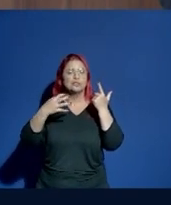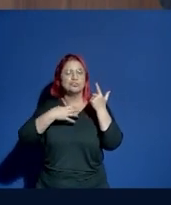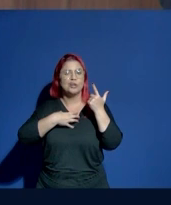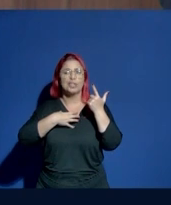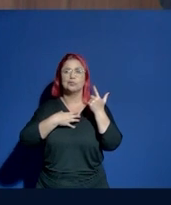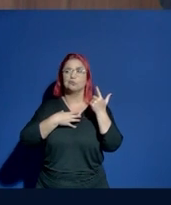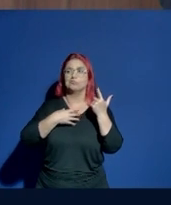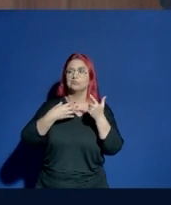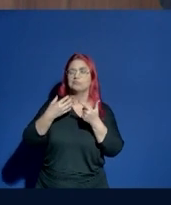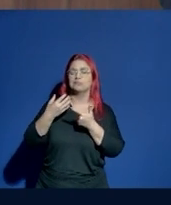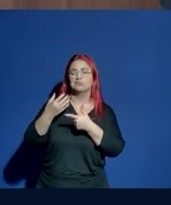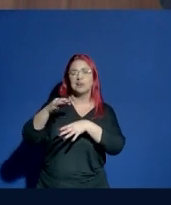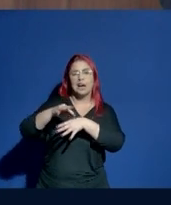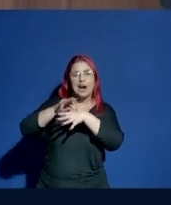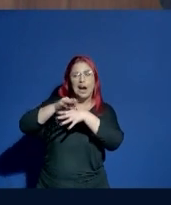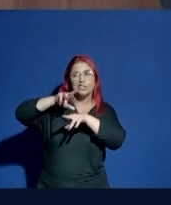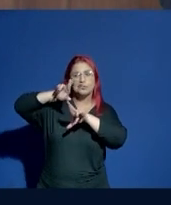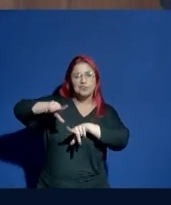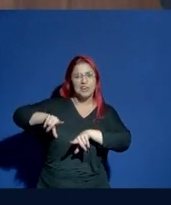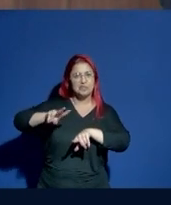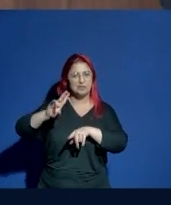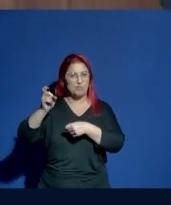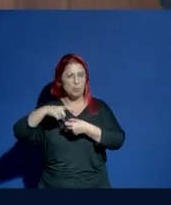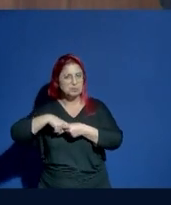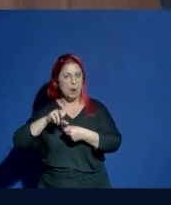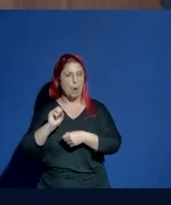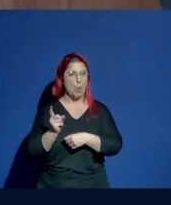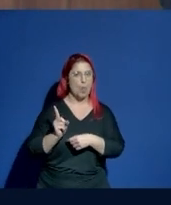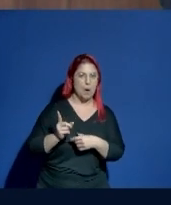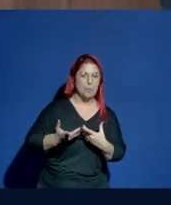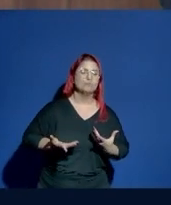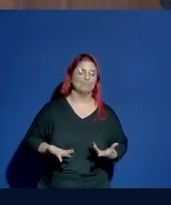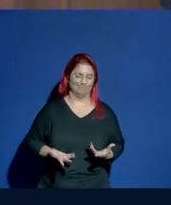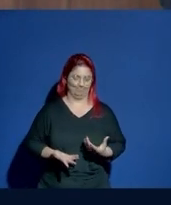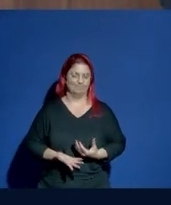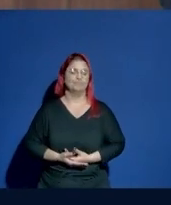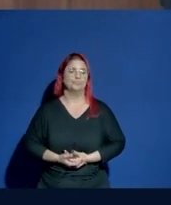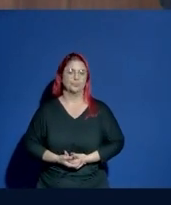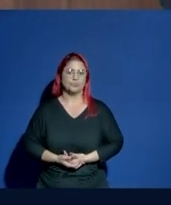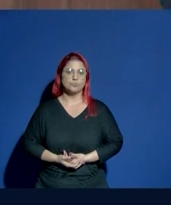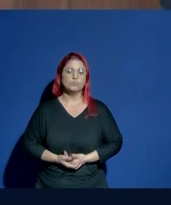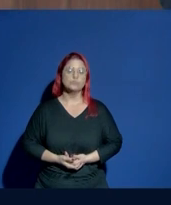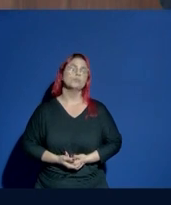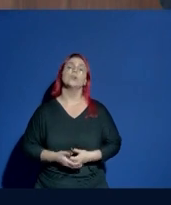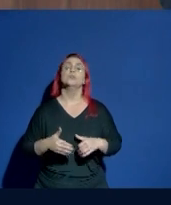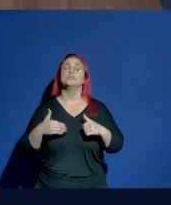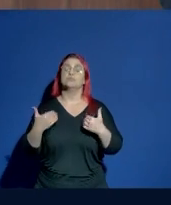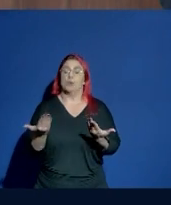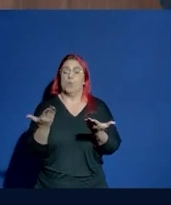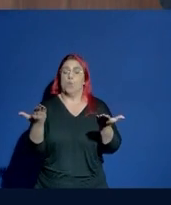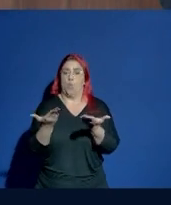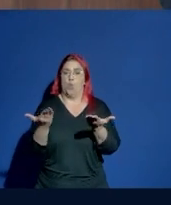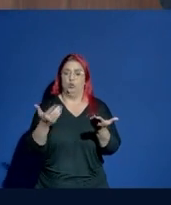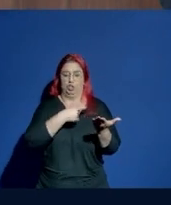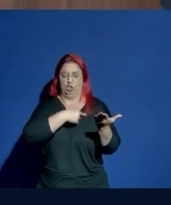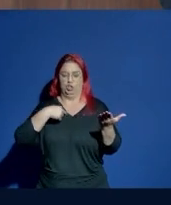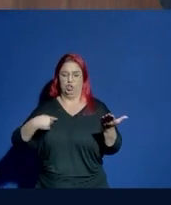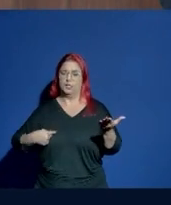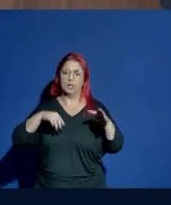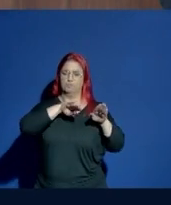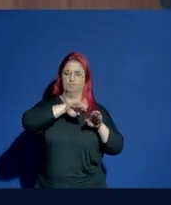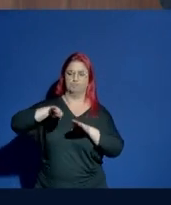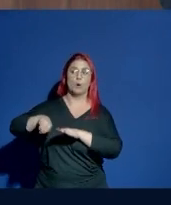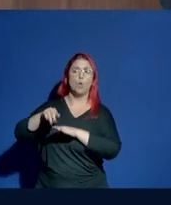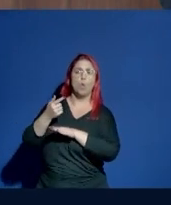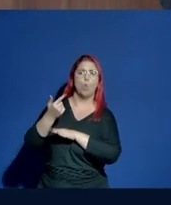carne ela mudaria e voltaria. Então, então hoje, né, tirando a China, você tem um outro